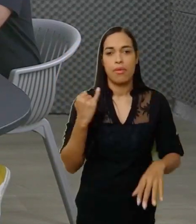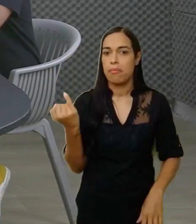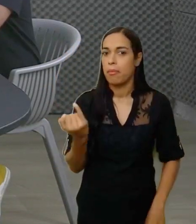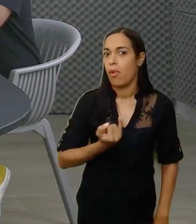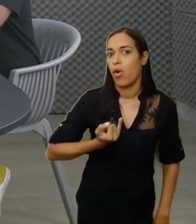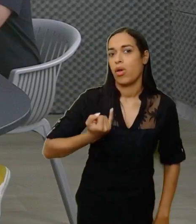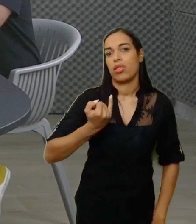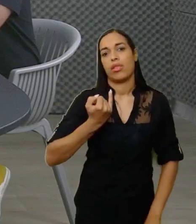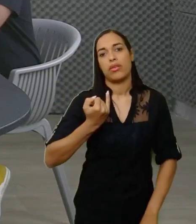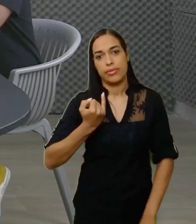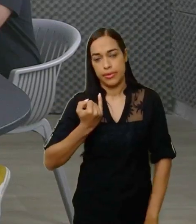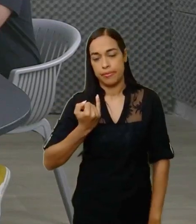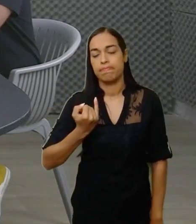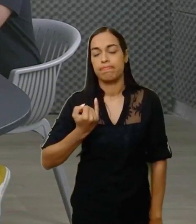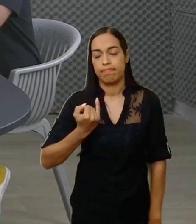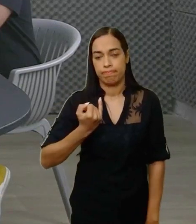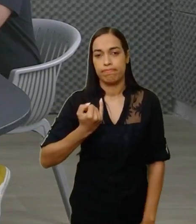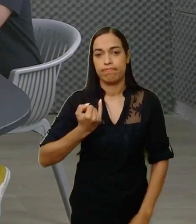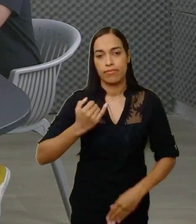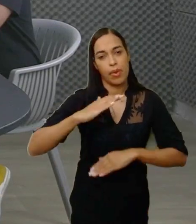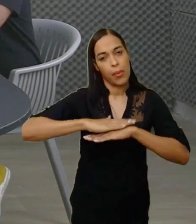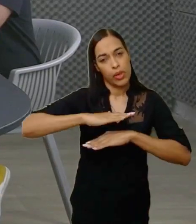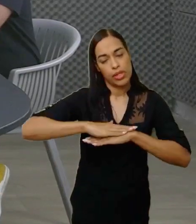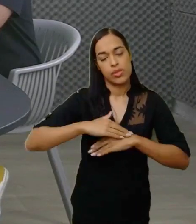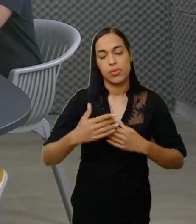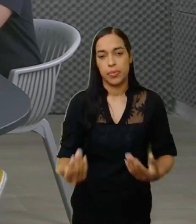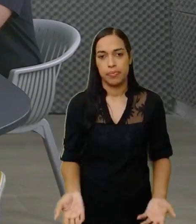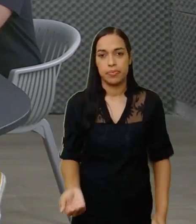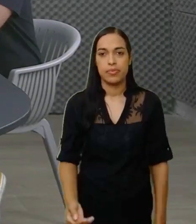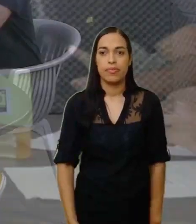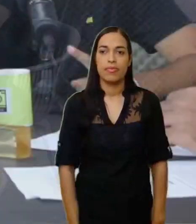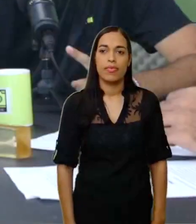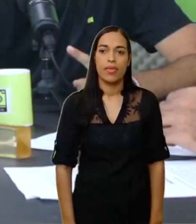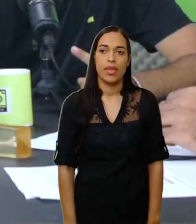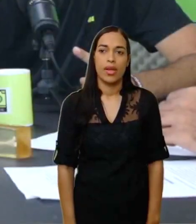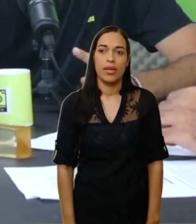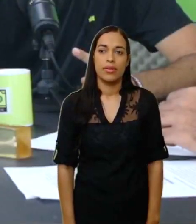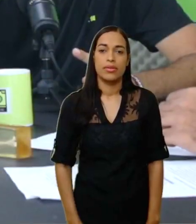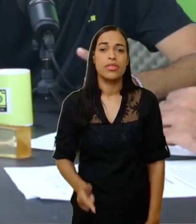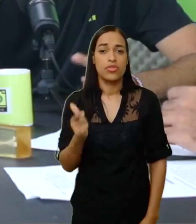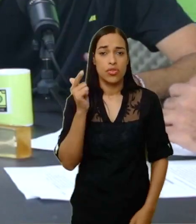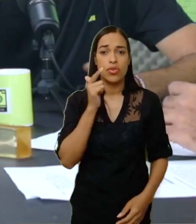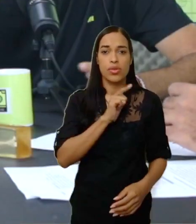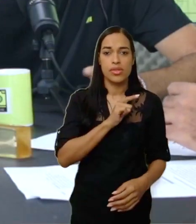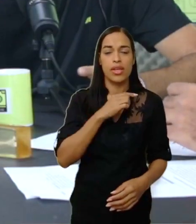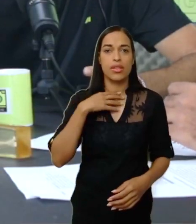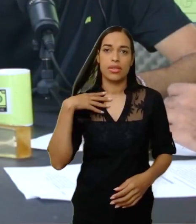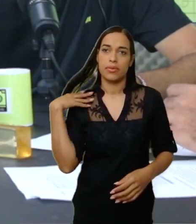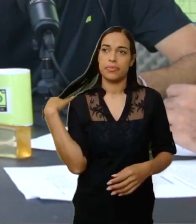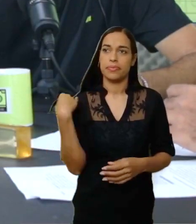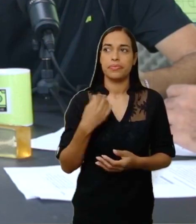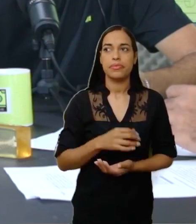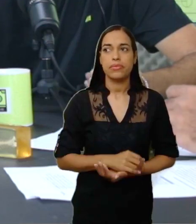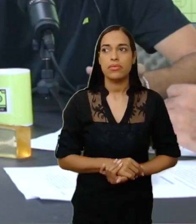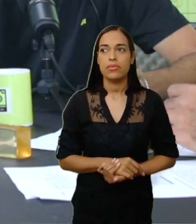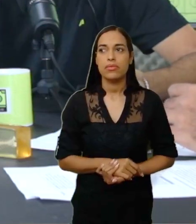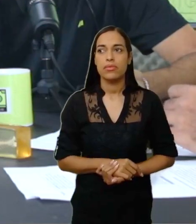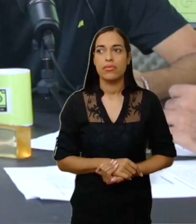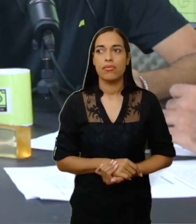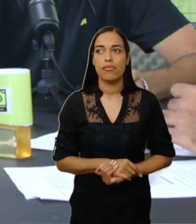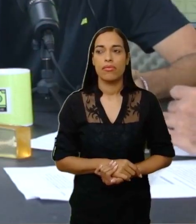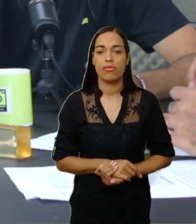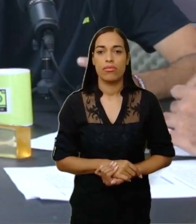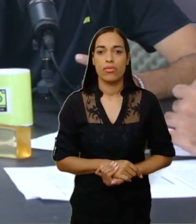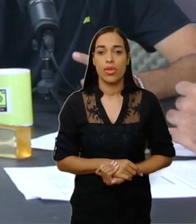fundamental nisso, assim, sabe? Ela... Hugo, só um detalhe, a gente consegue fazer muito com